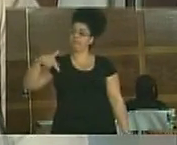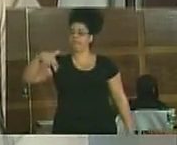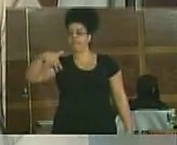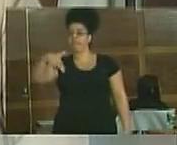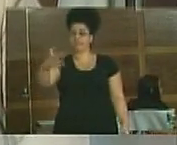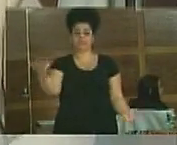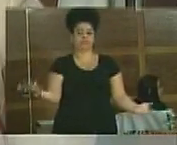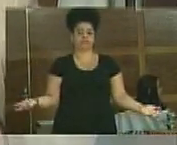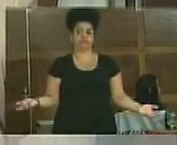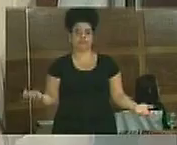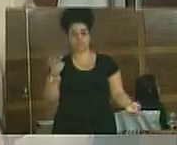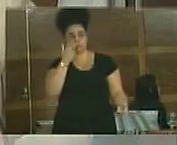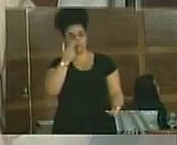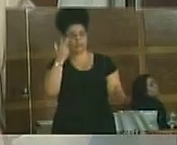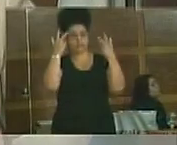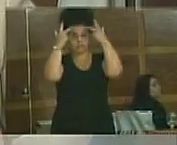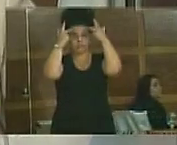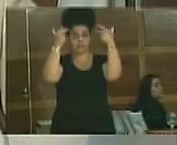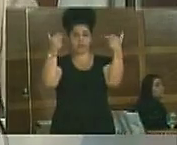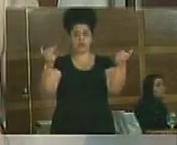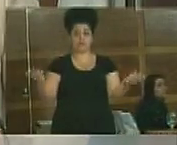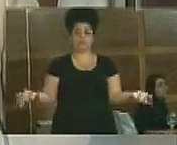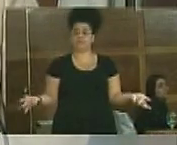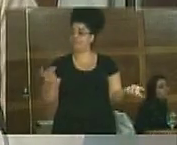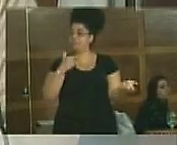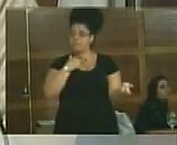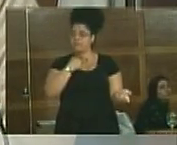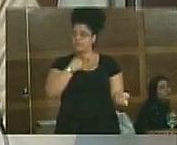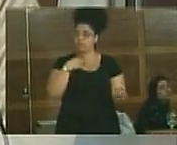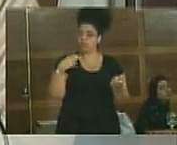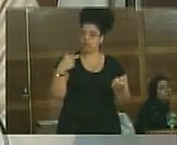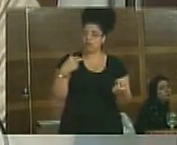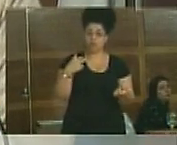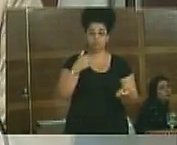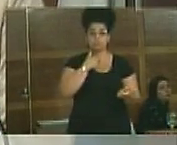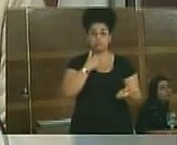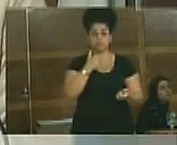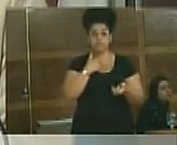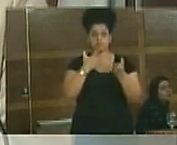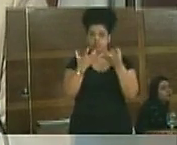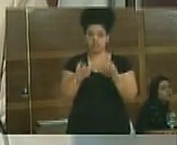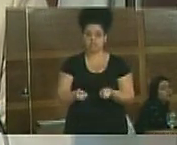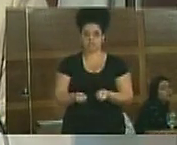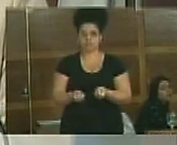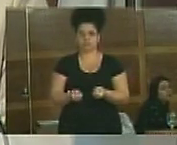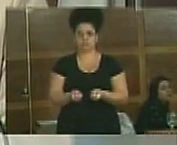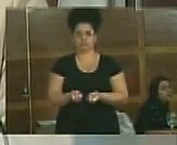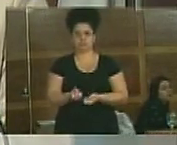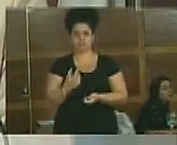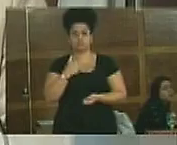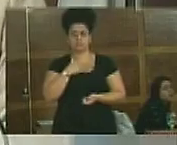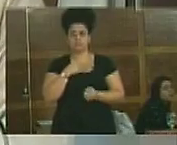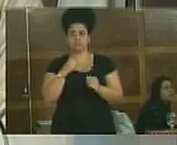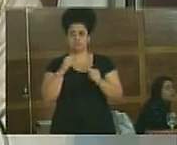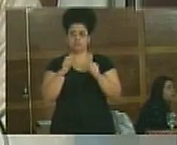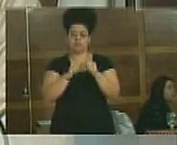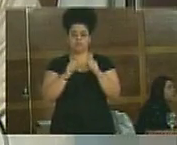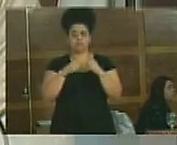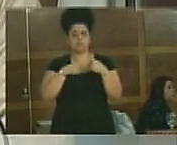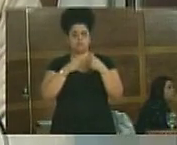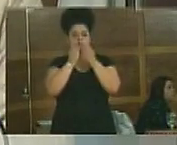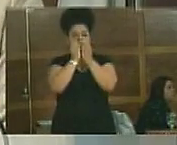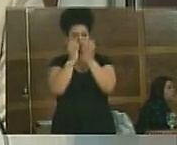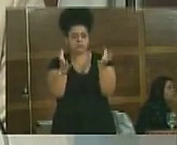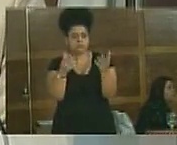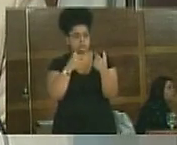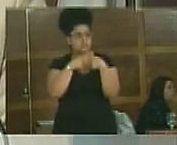normal. E não é normal. A gente não pode se habituar com isso. E o que eu venho aqui até fazer um certo desabafo